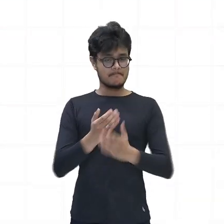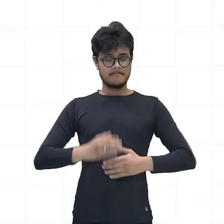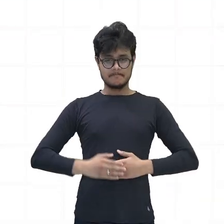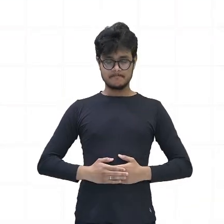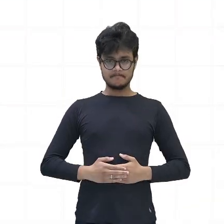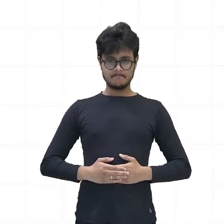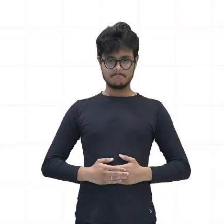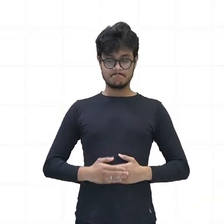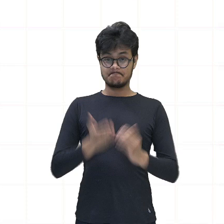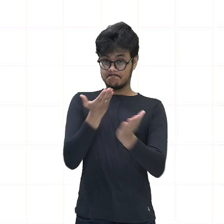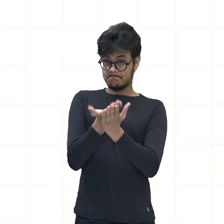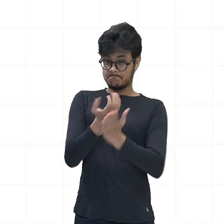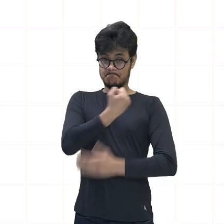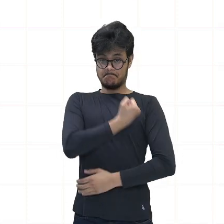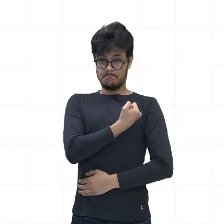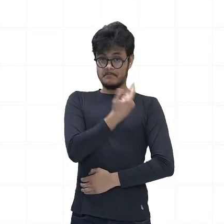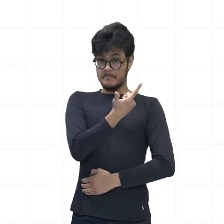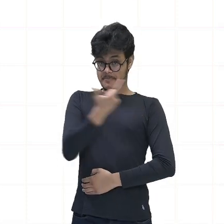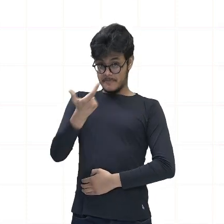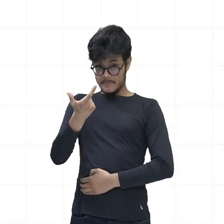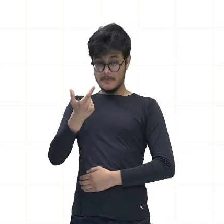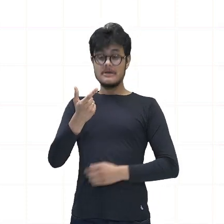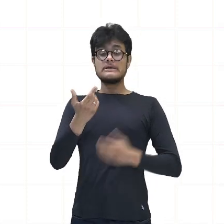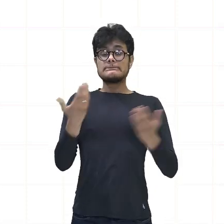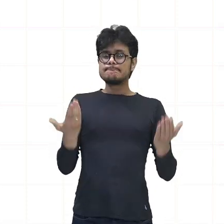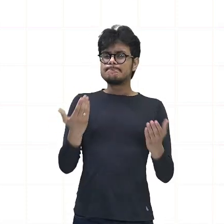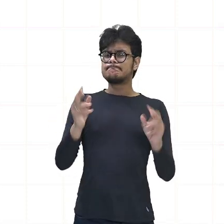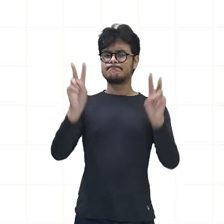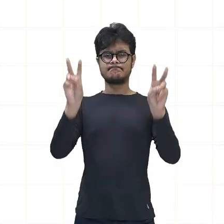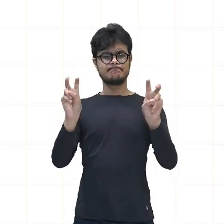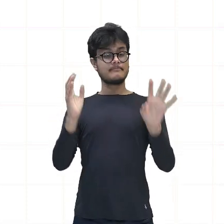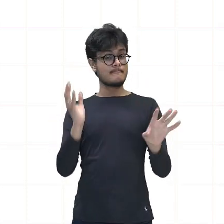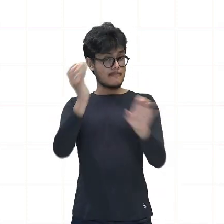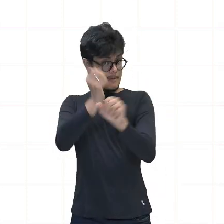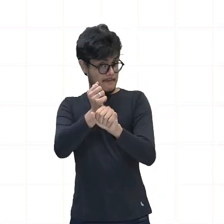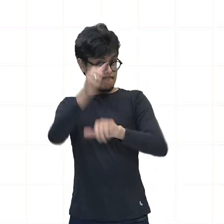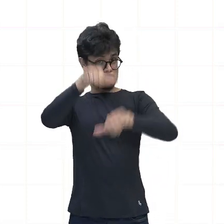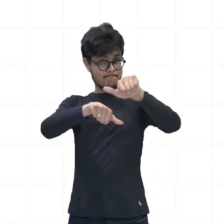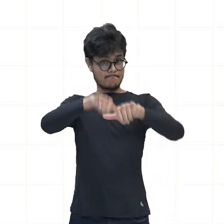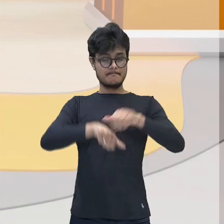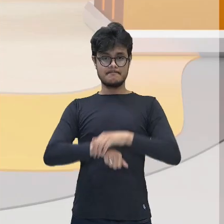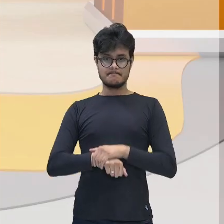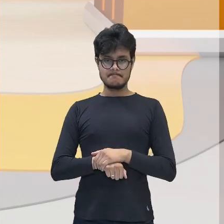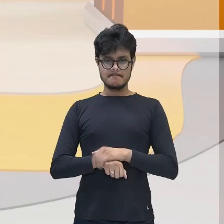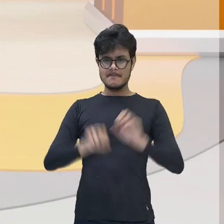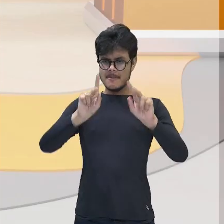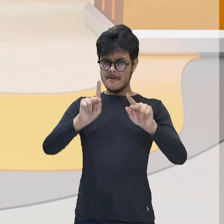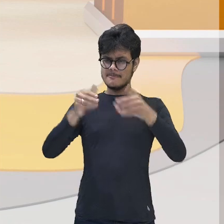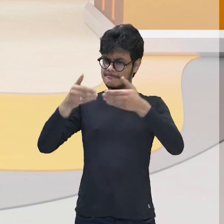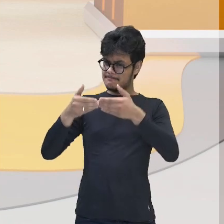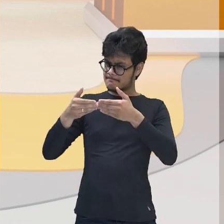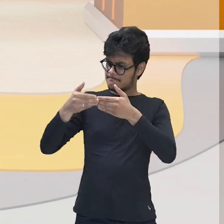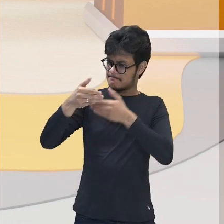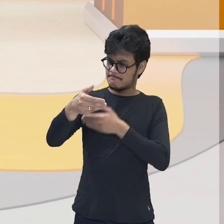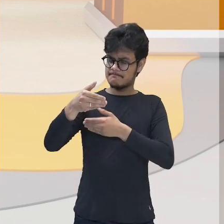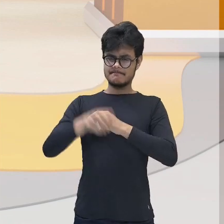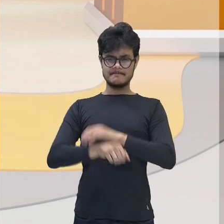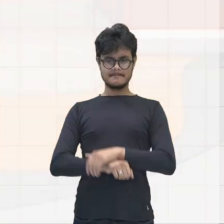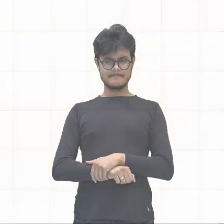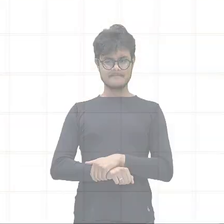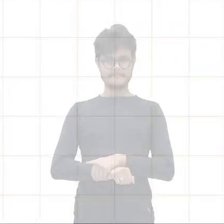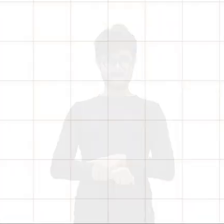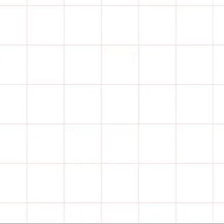aula. Essa é a aula de número 22 e nós estaremos fazendo a revisão. Então seguiremos para a nossa aula, vamos